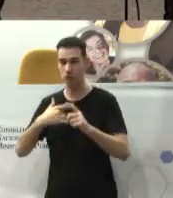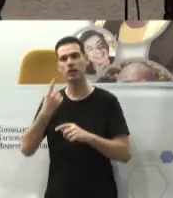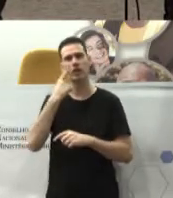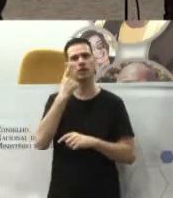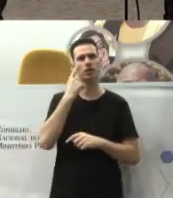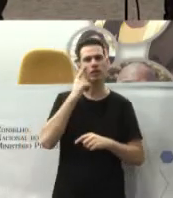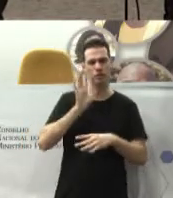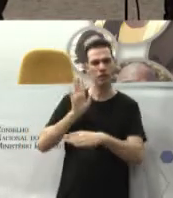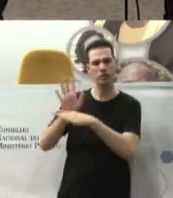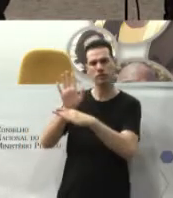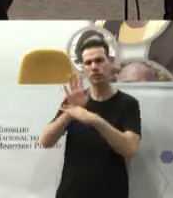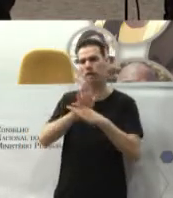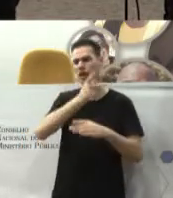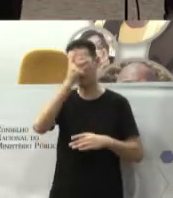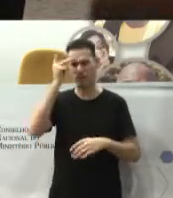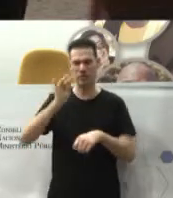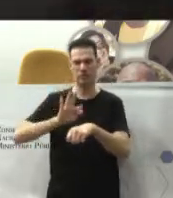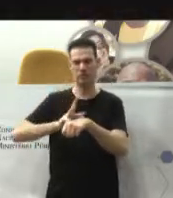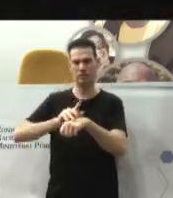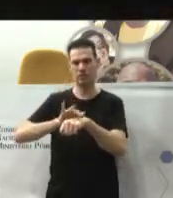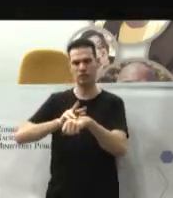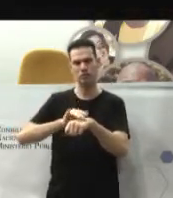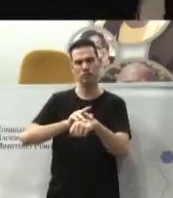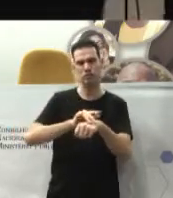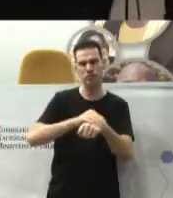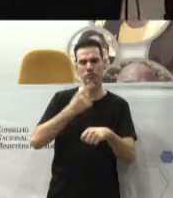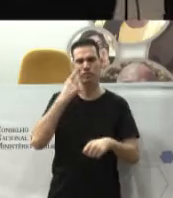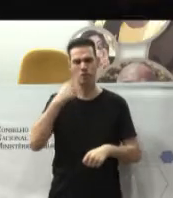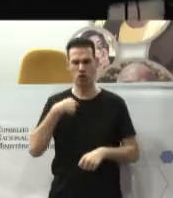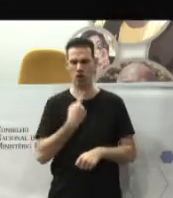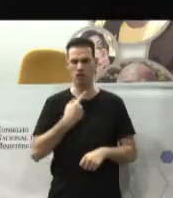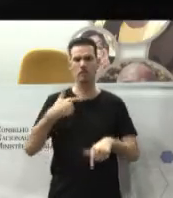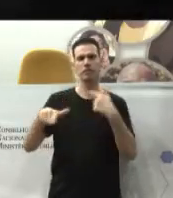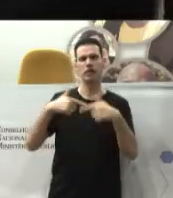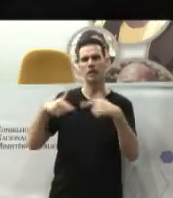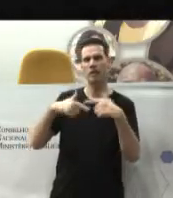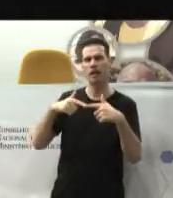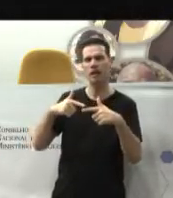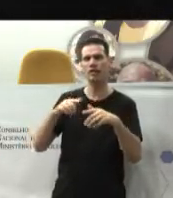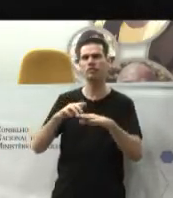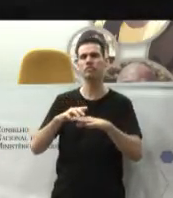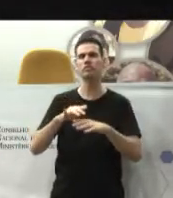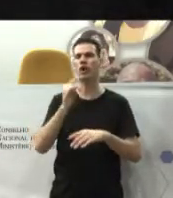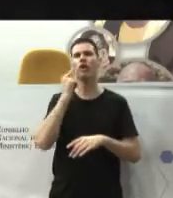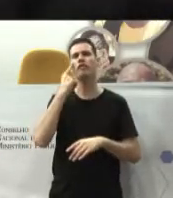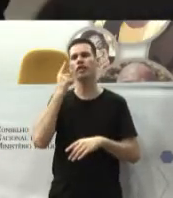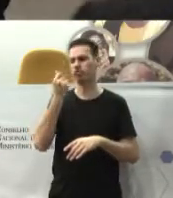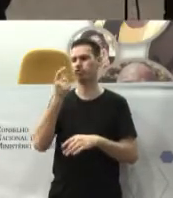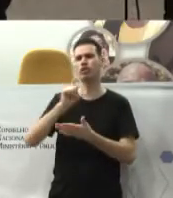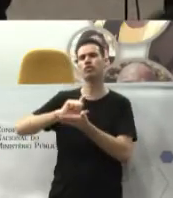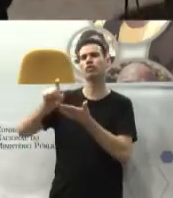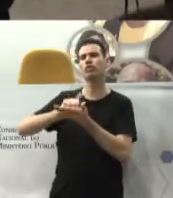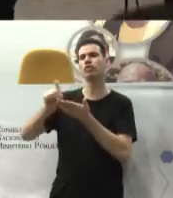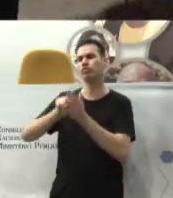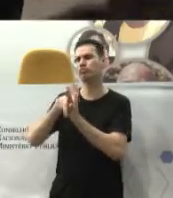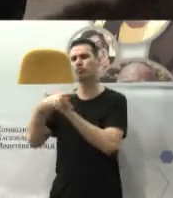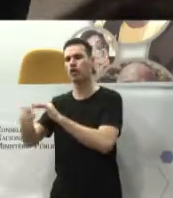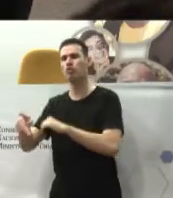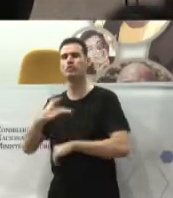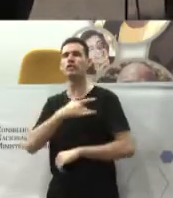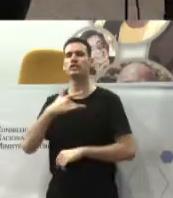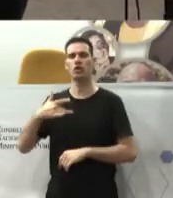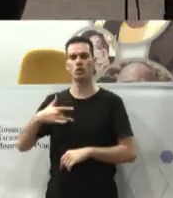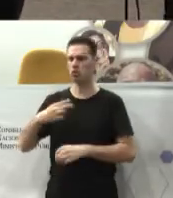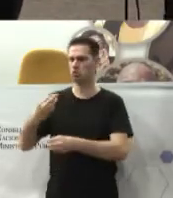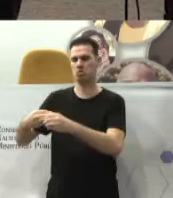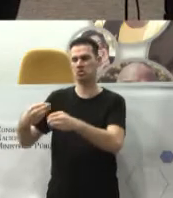doenças. Nós não trabalhamos nas questões preventivas, trabalhamos nas questões curativas. Pega um orçamento de saúde de qualquer município, do Estado, da